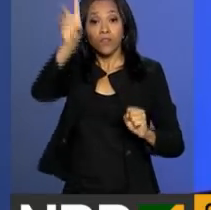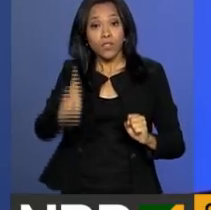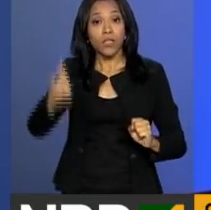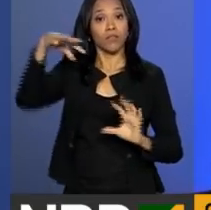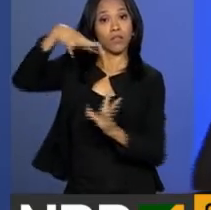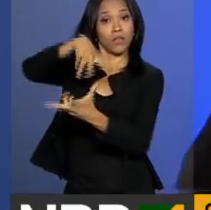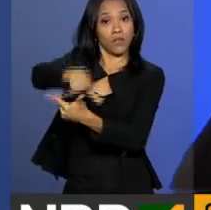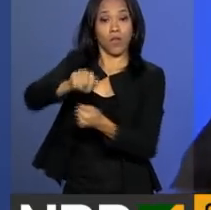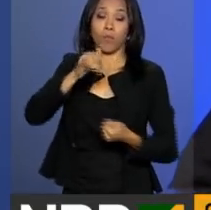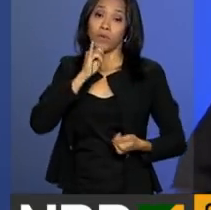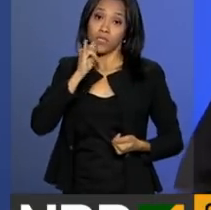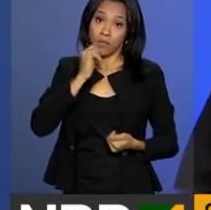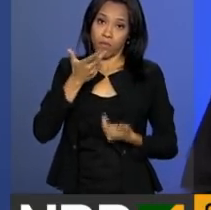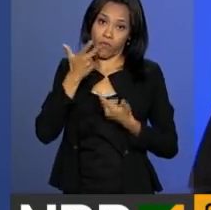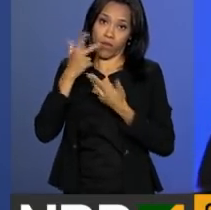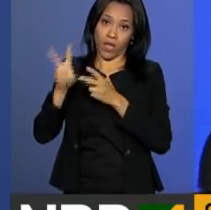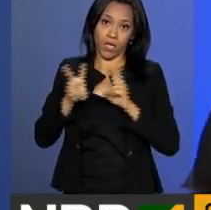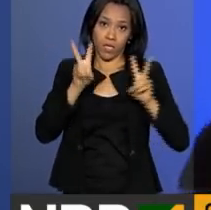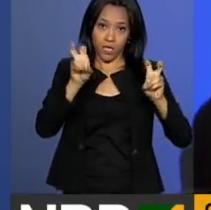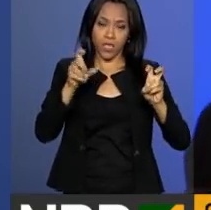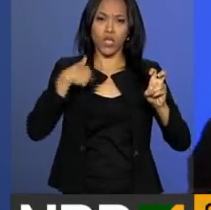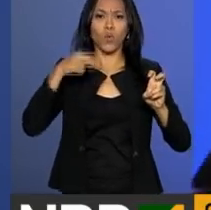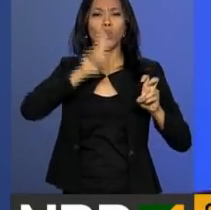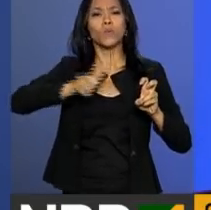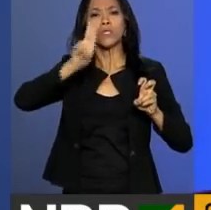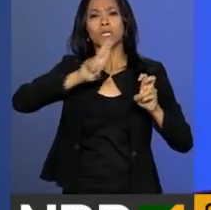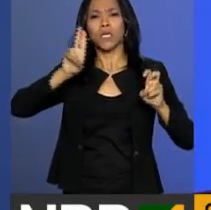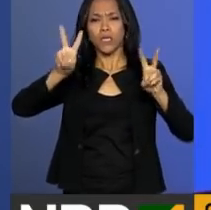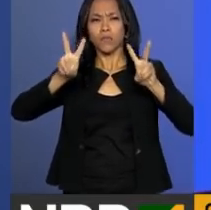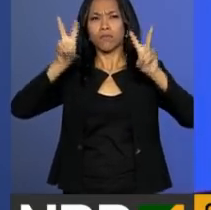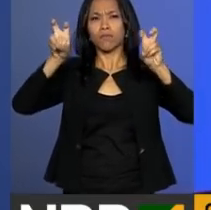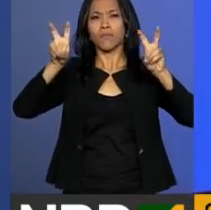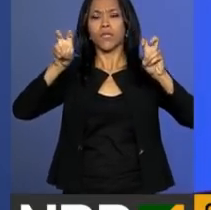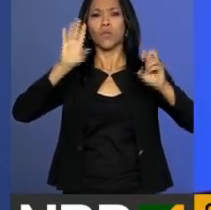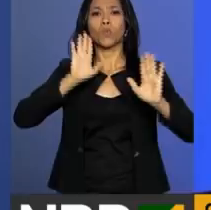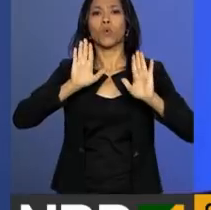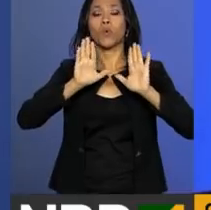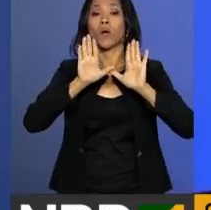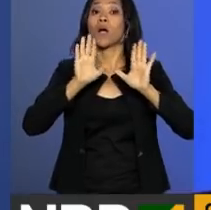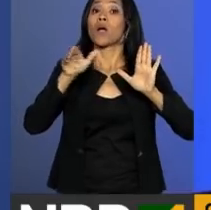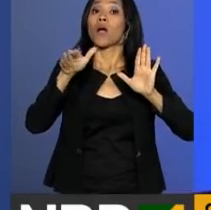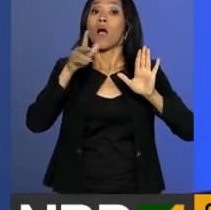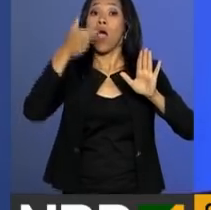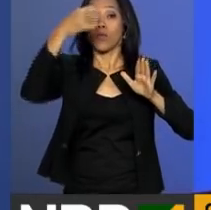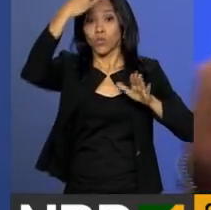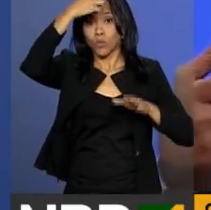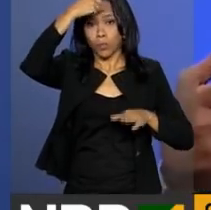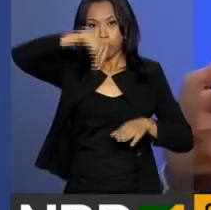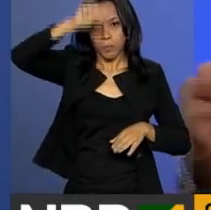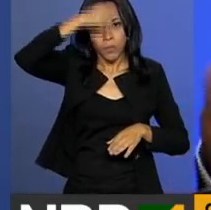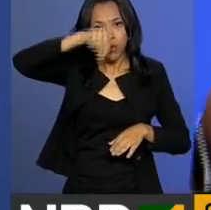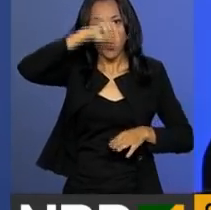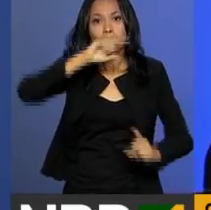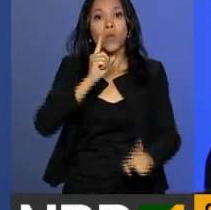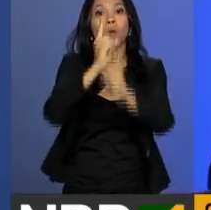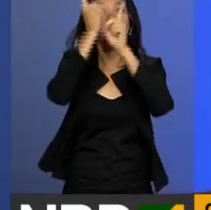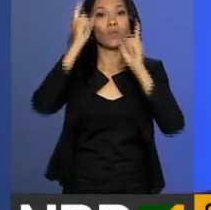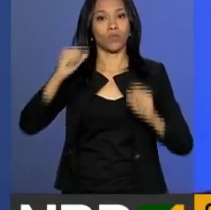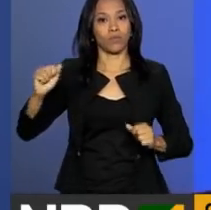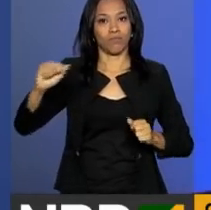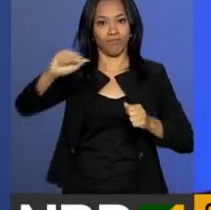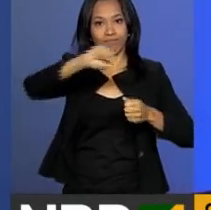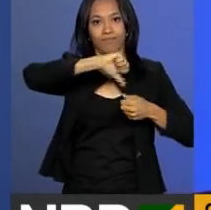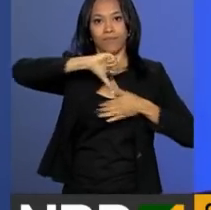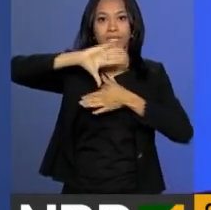que eu utilizei até numa fala que fiz na cúpula das américas agora recentemente no peru quando eu evidenciei é uma coisa ímpar